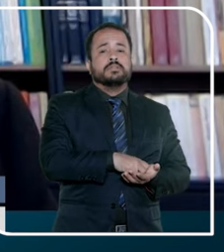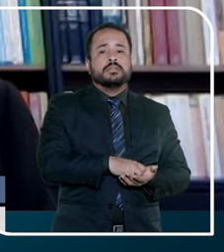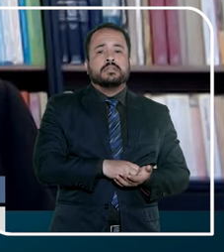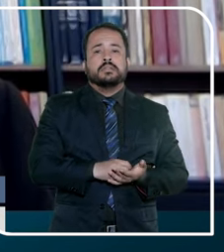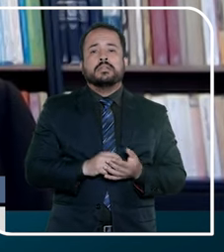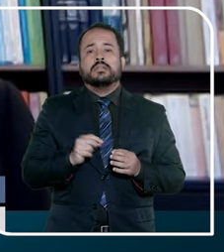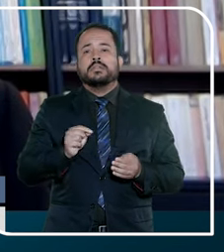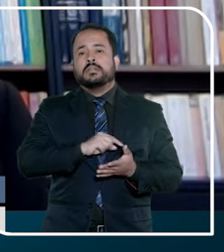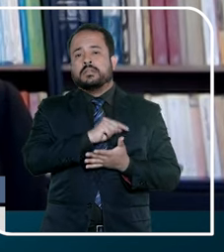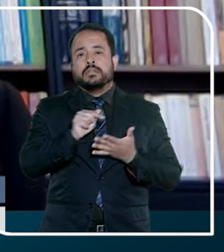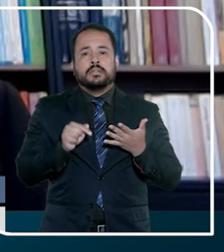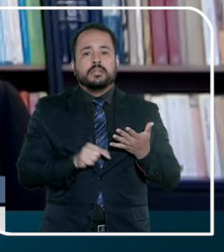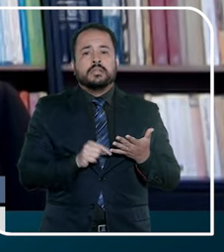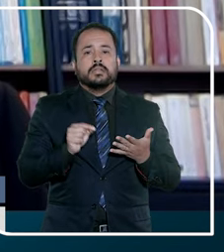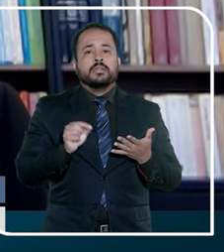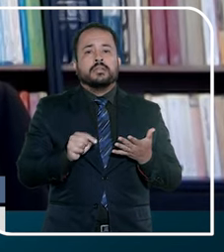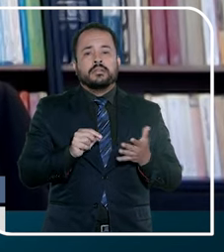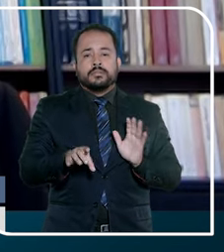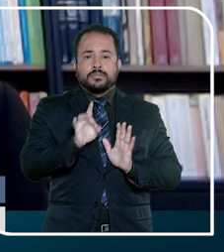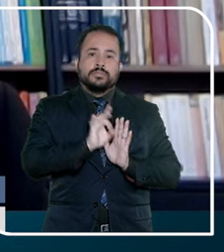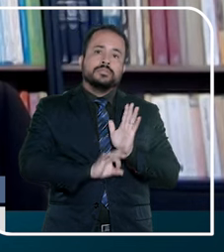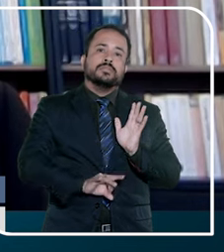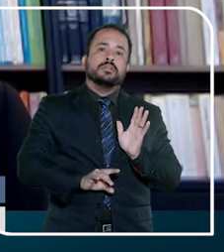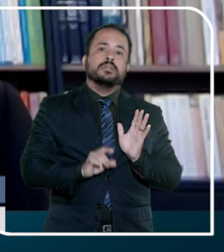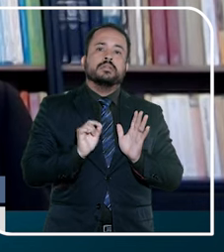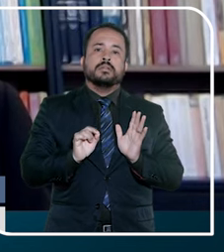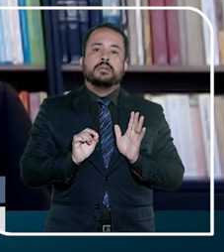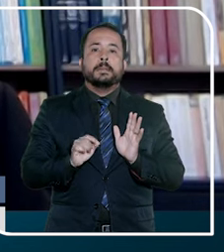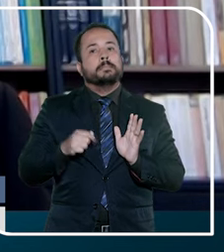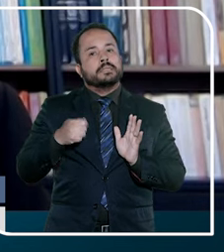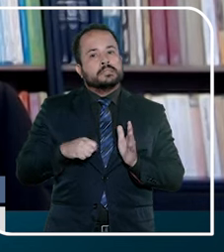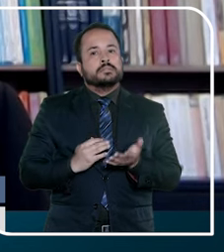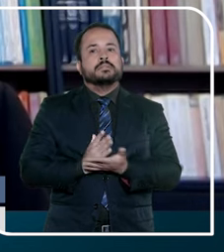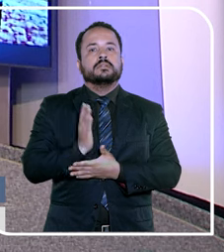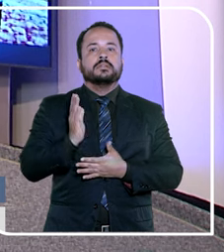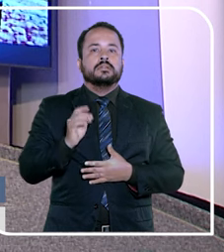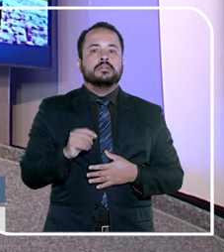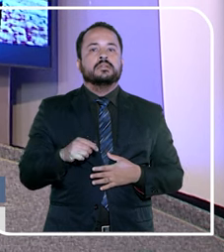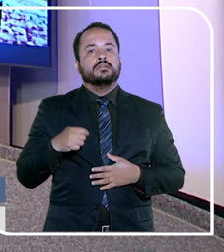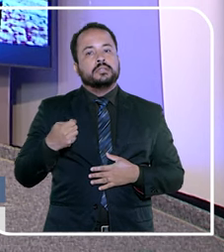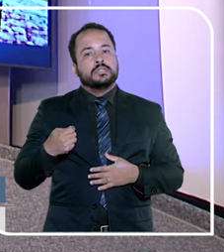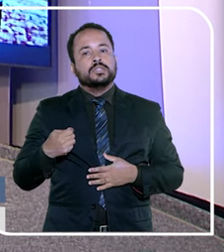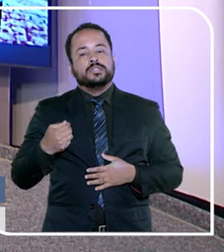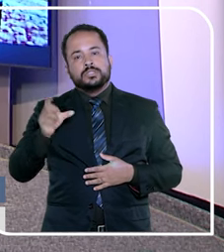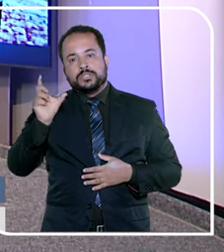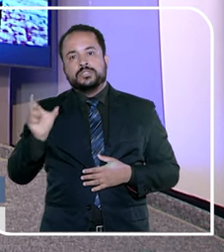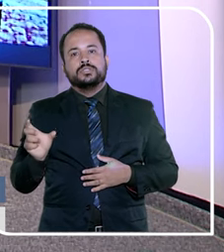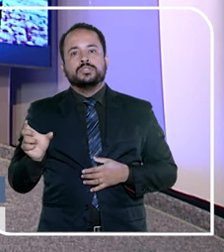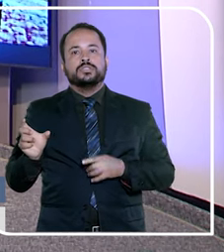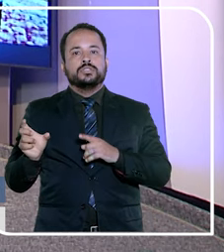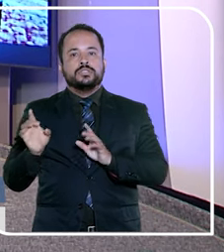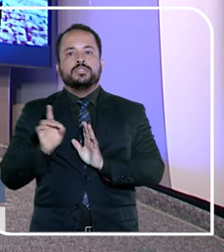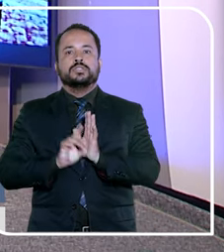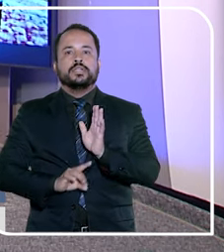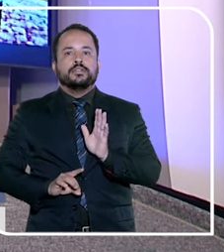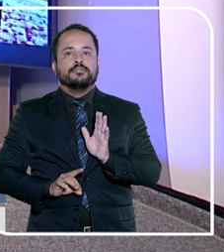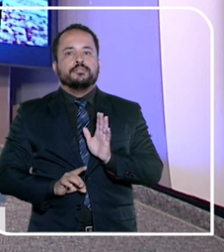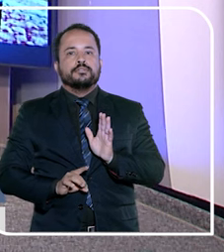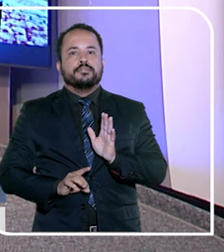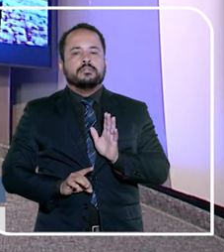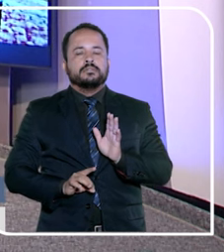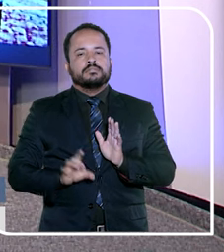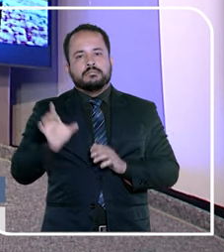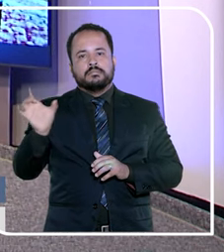em âmbitos do direito que não sejam sancionatórios como seria o direito civil bom a gente já tá se aproximando do final do nosso